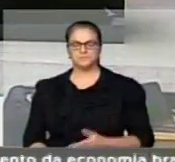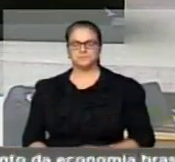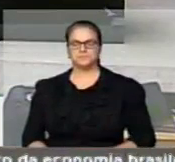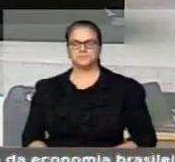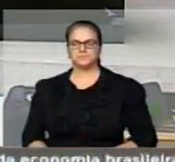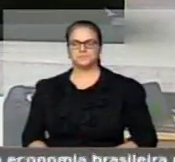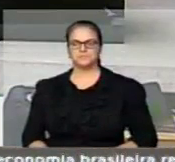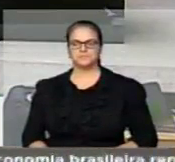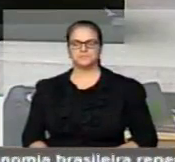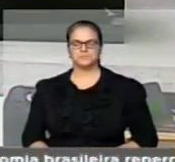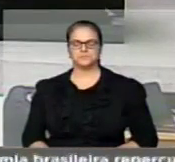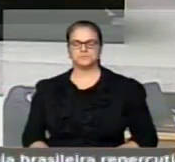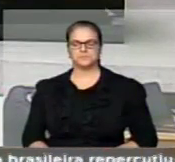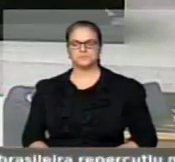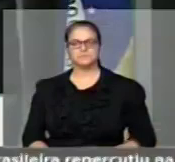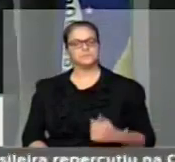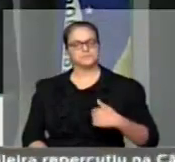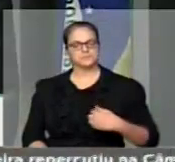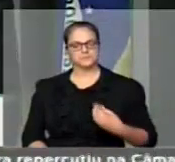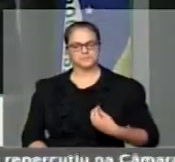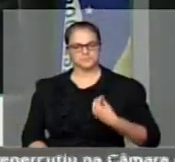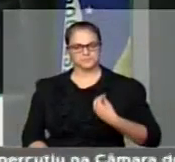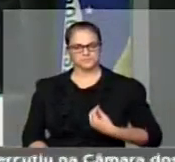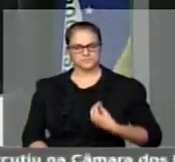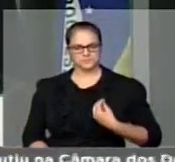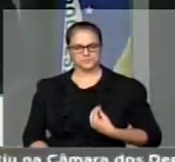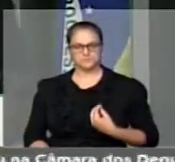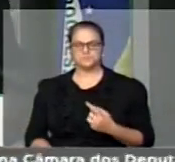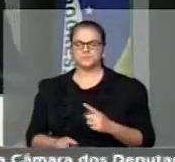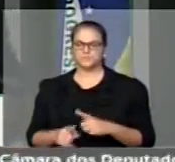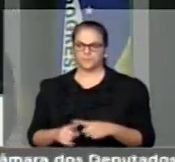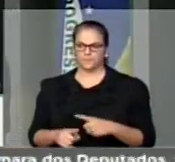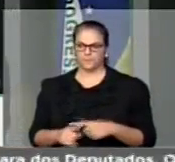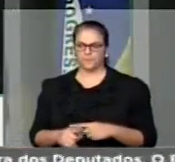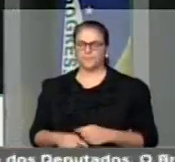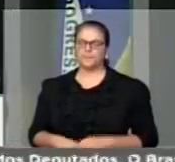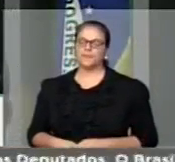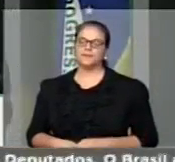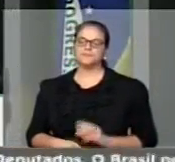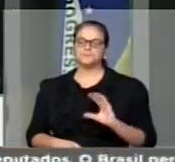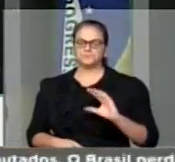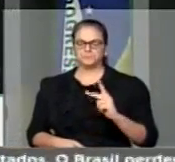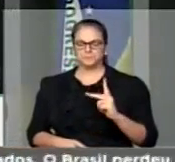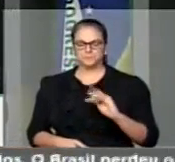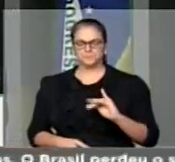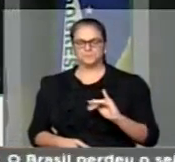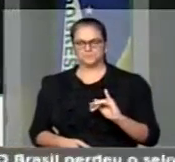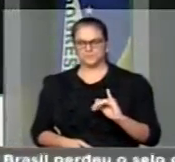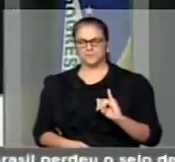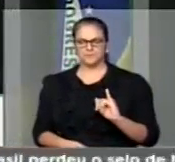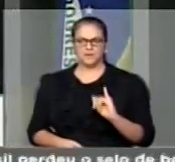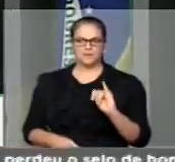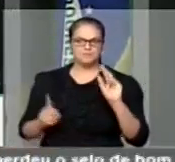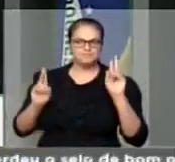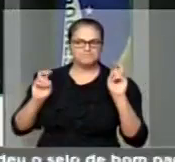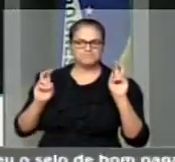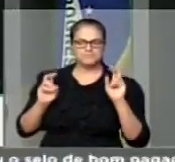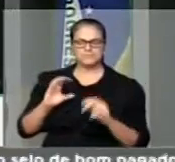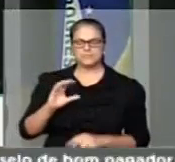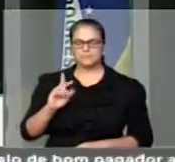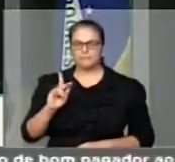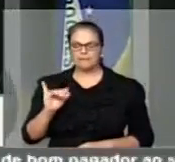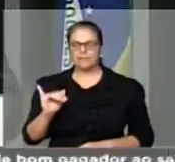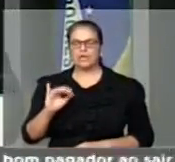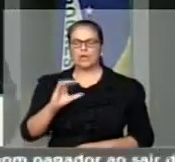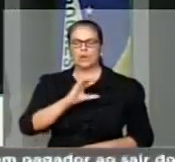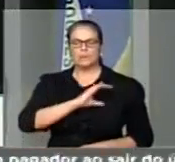essa tribuna, senhor presidente, para poder falar da CPI do BNDES. A Comissão Parlamentar de